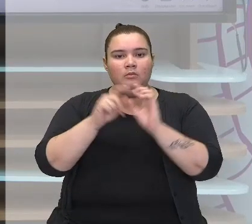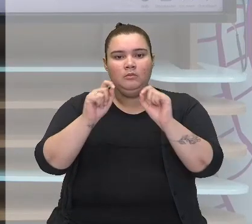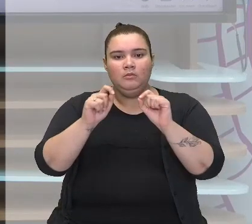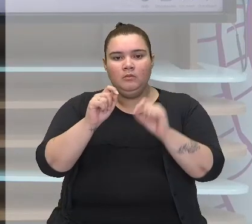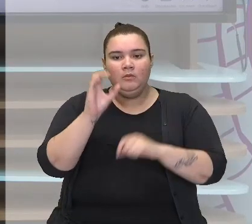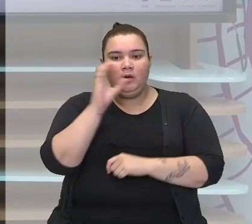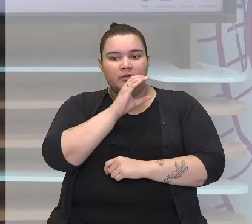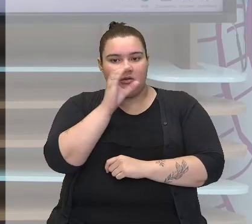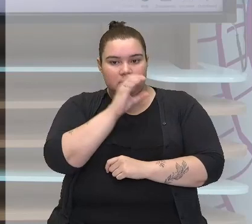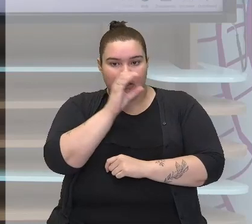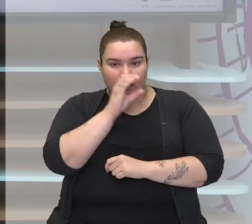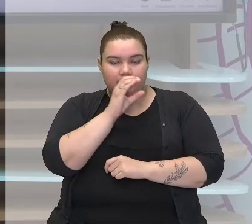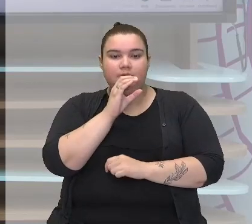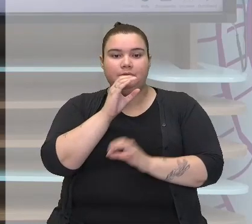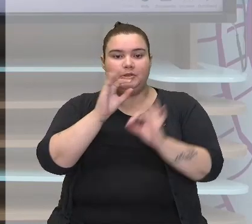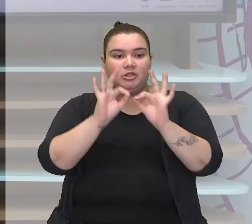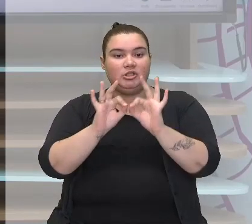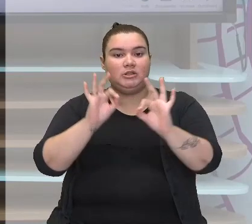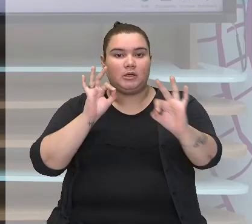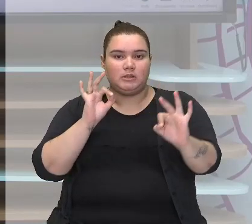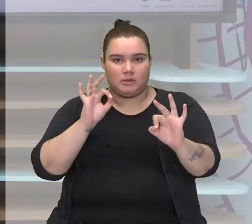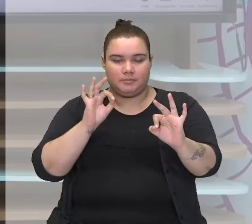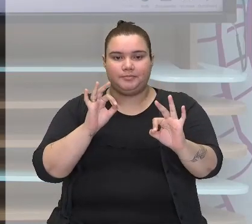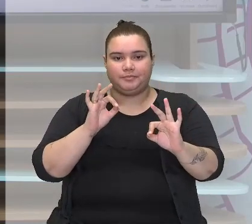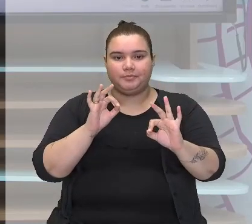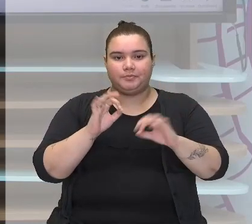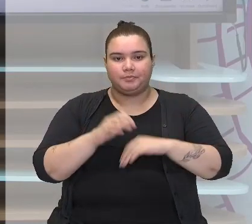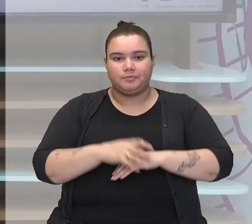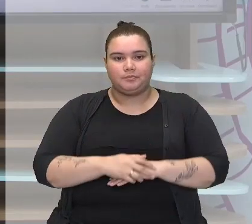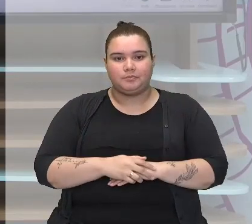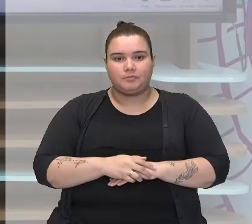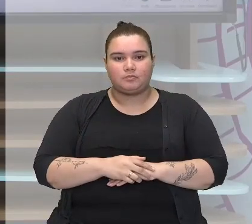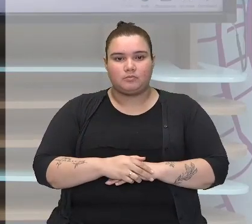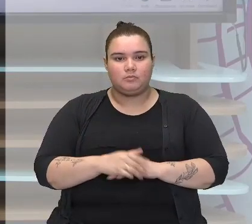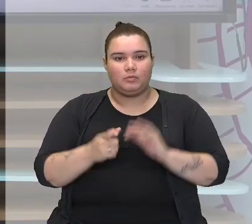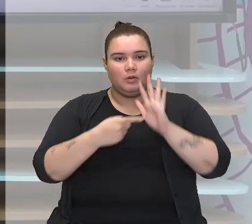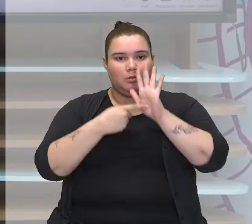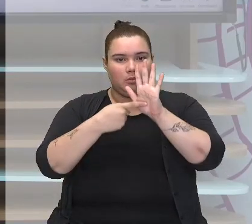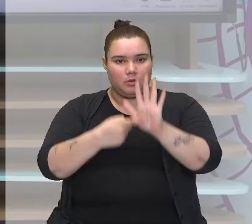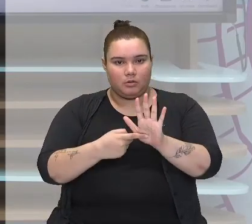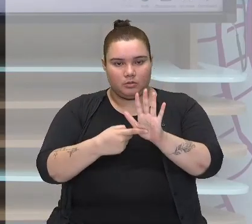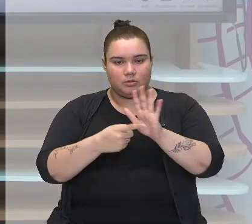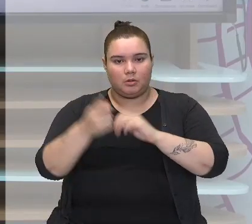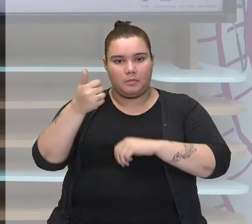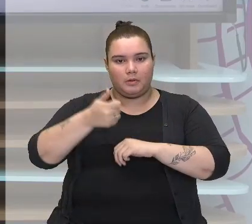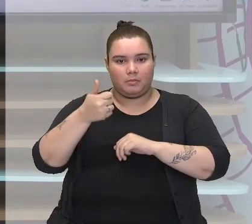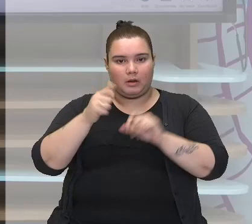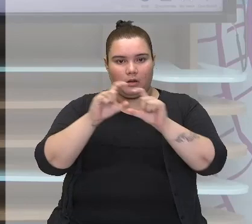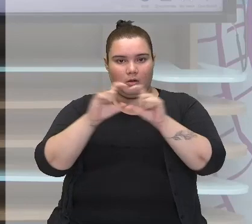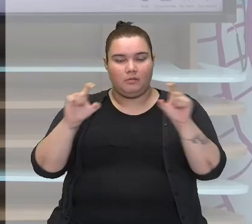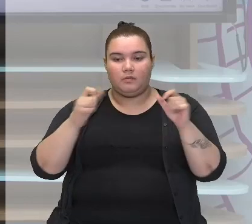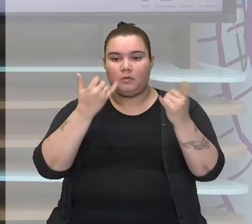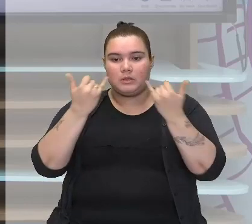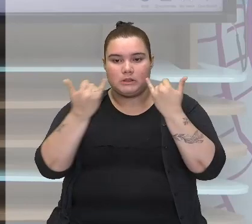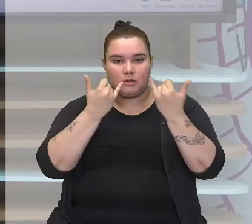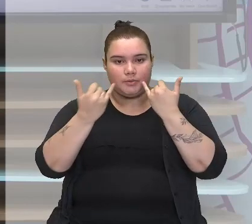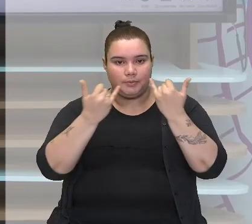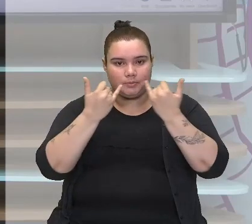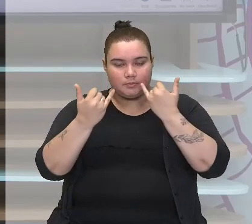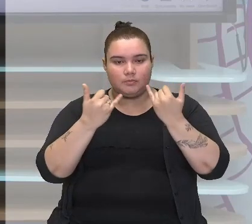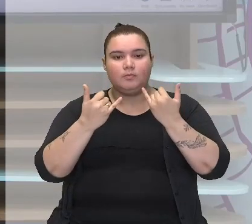velocidade e distância percorrida. Ó, apresentamos uma primeira situação, certo?